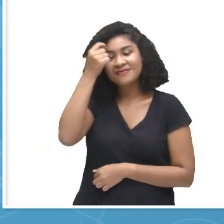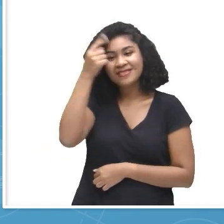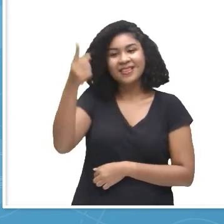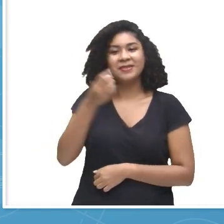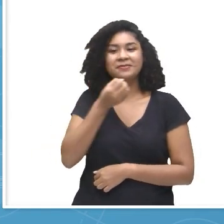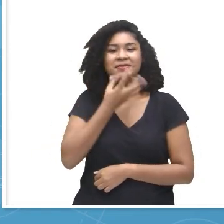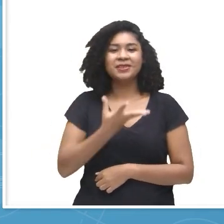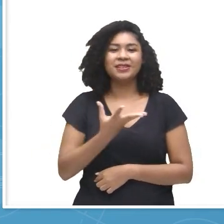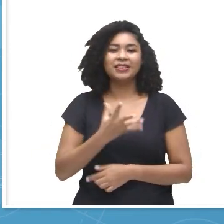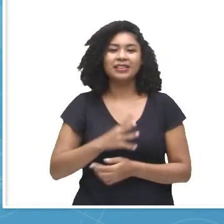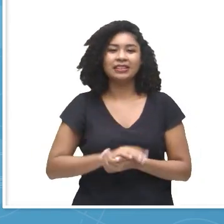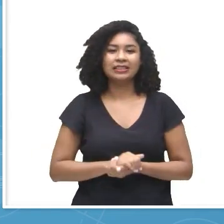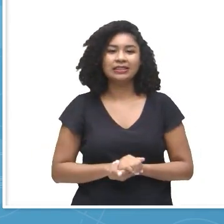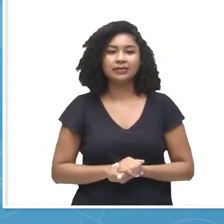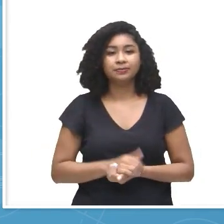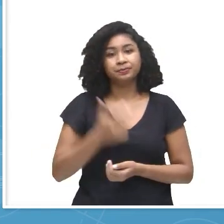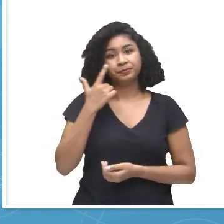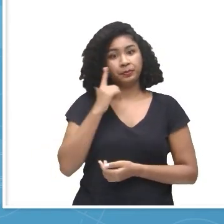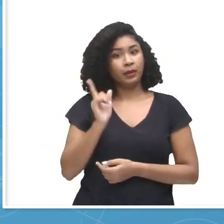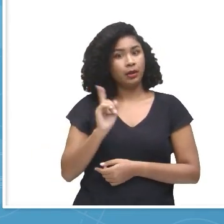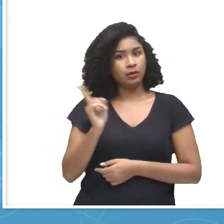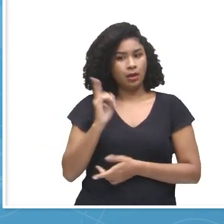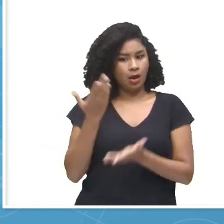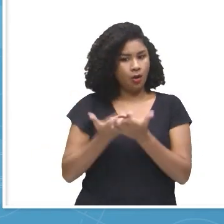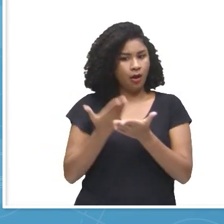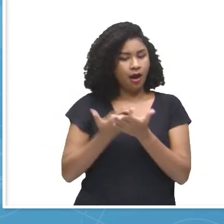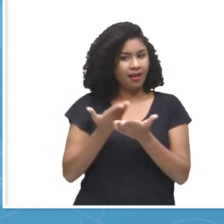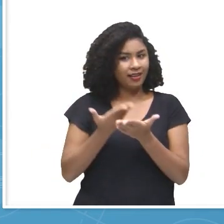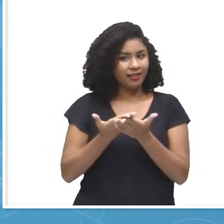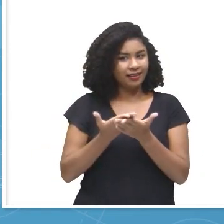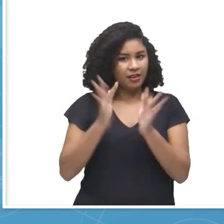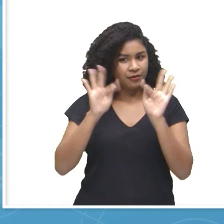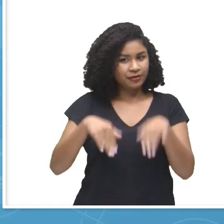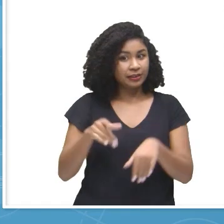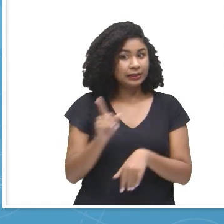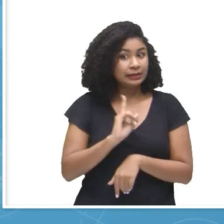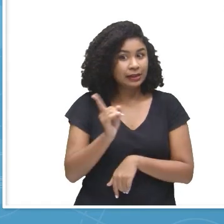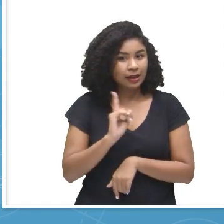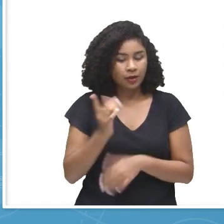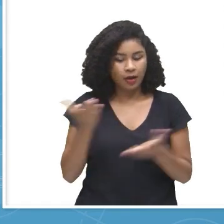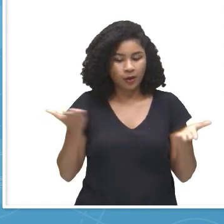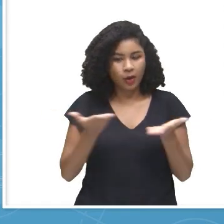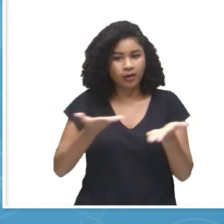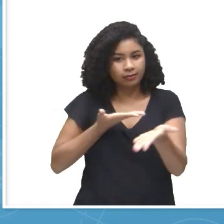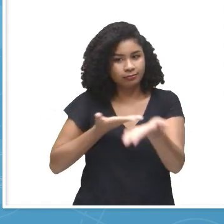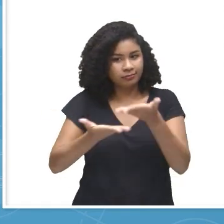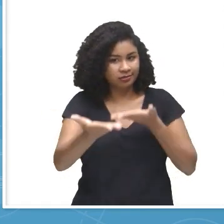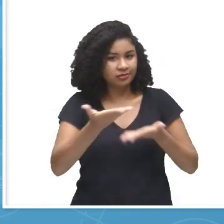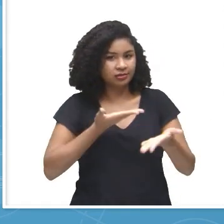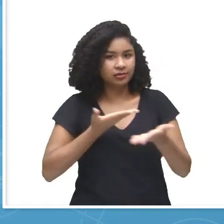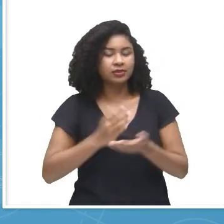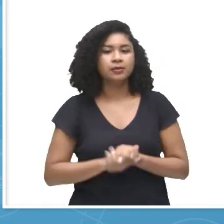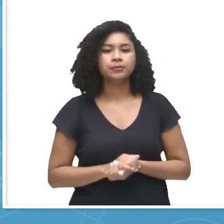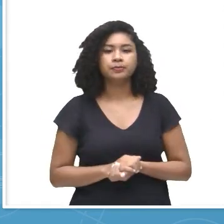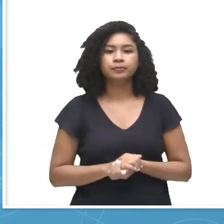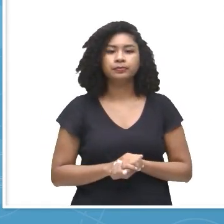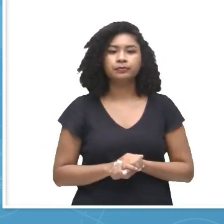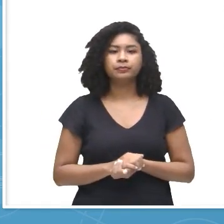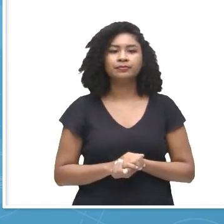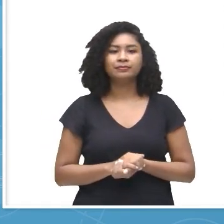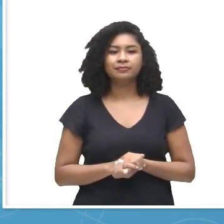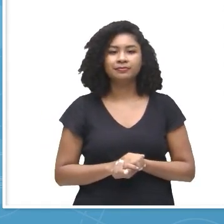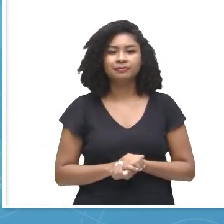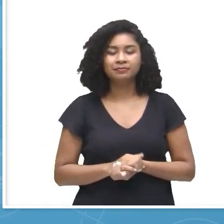Então, não, José Eduardo, a aula não acabou, tá? A gente está no momento da nossa interatividade. Todos juntos contra o